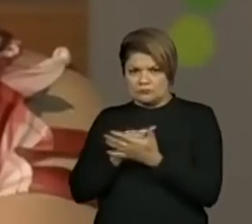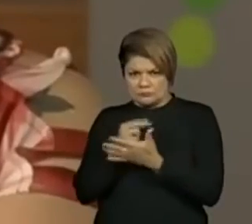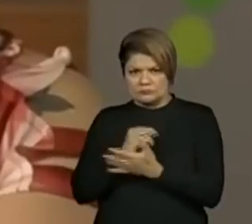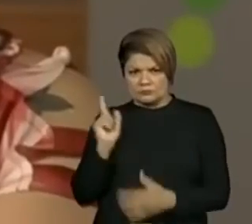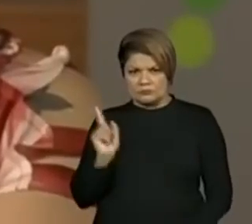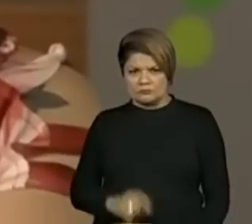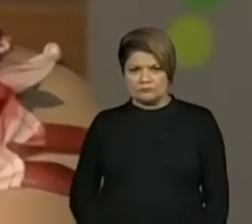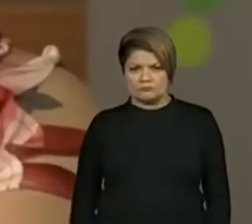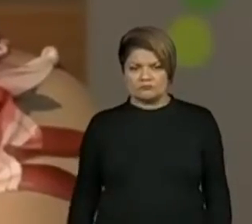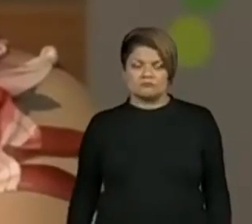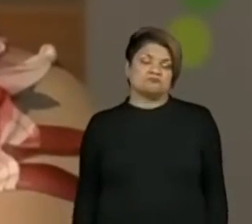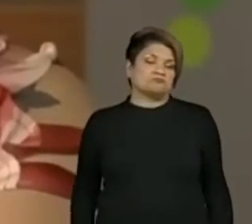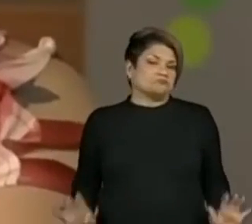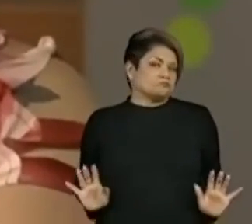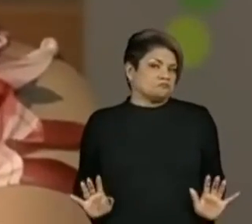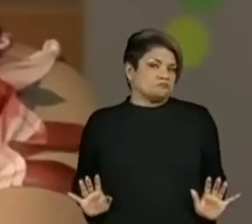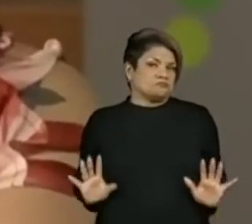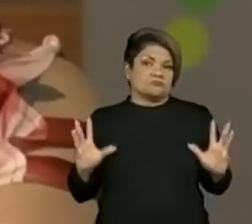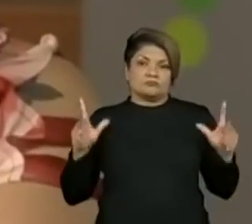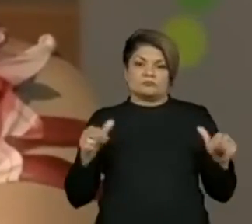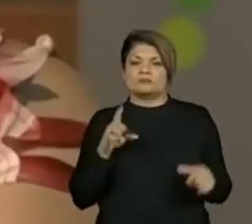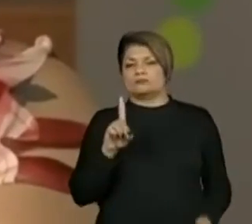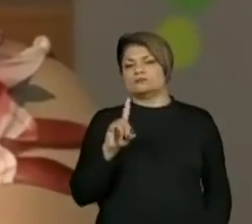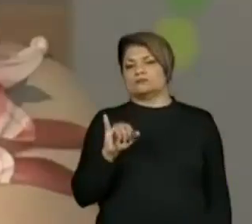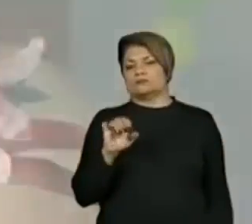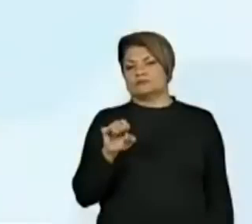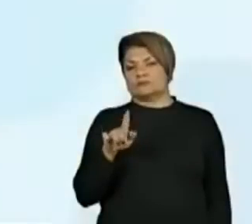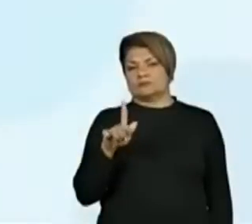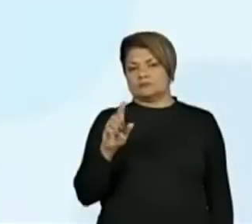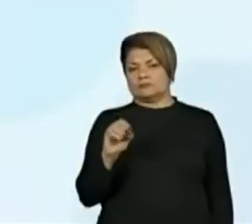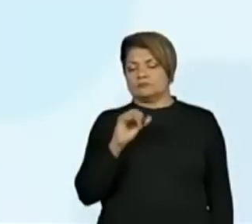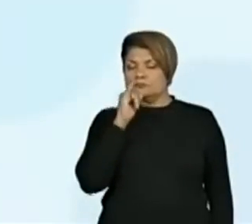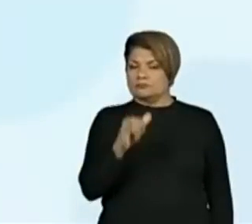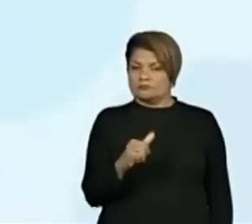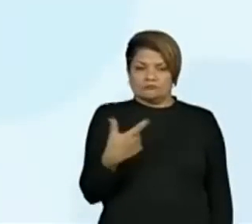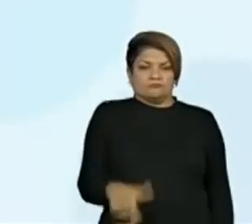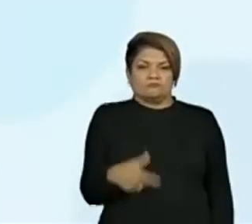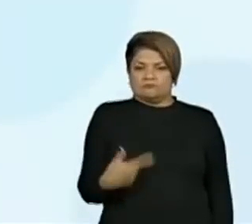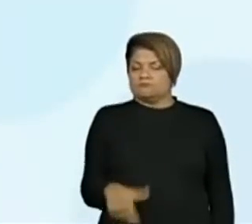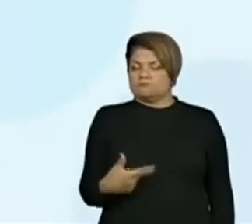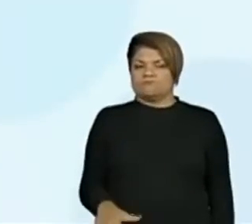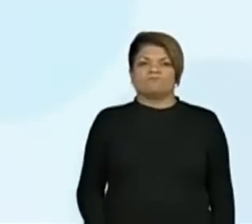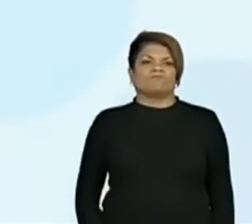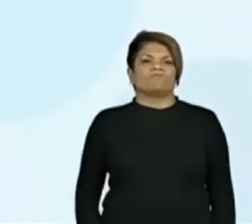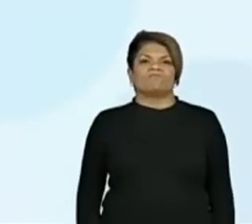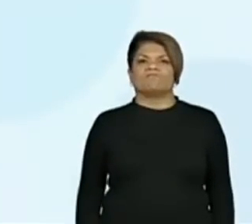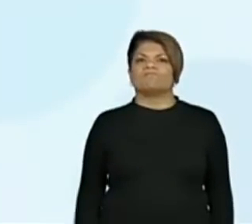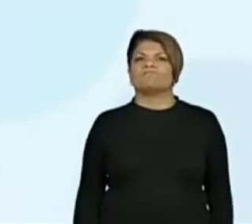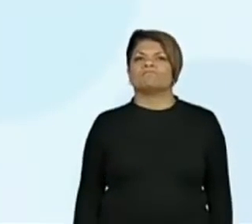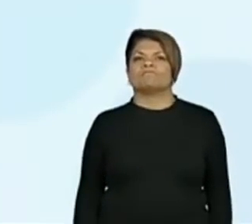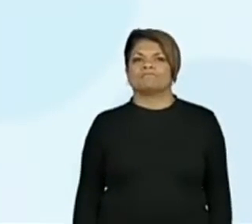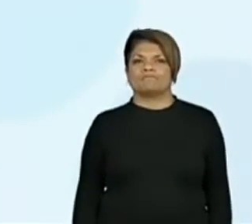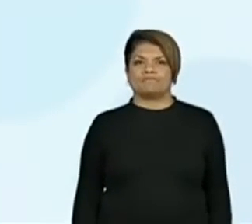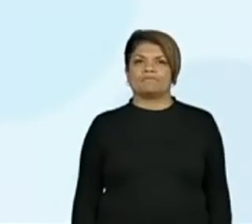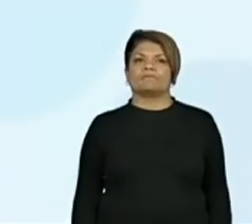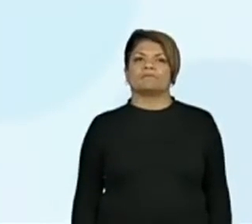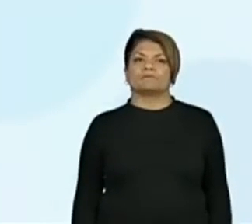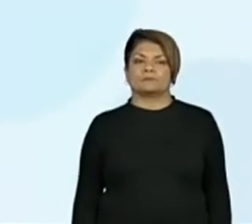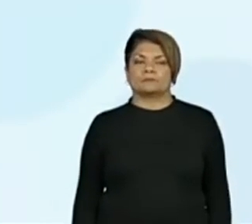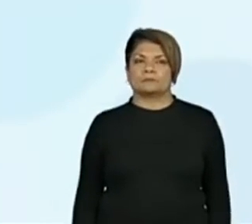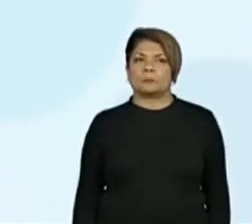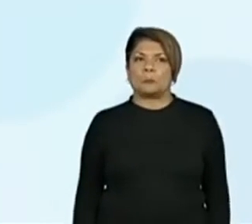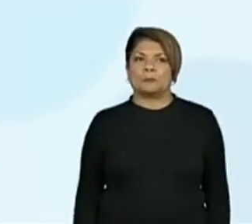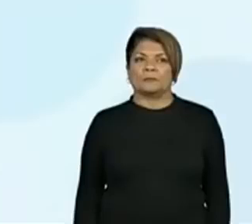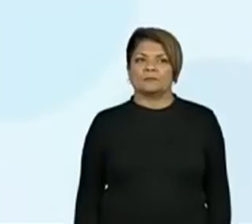que não tem. Não tem. Diego falou que não tem. Se vocês não conseguirem identificar desse jeito também é bem